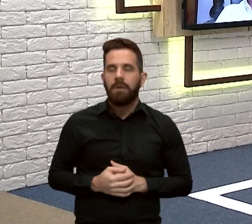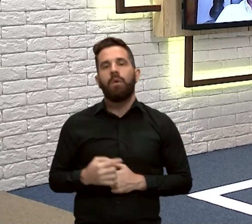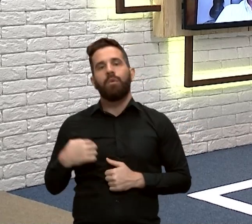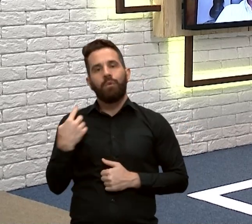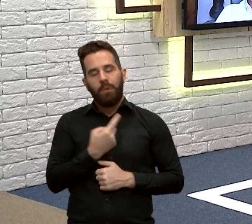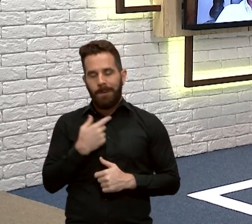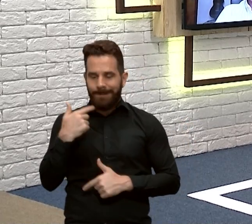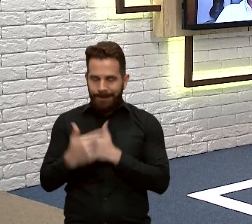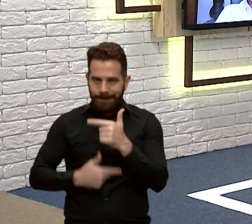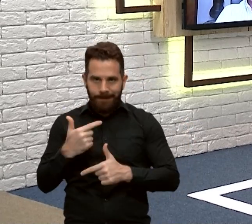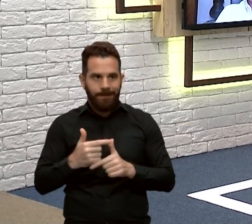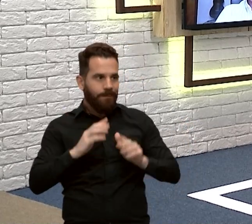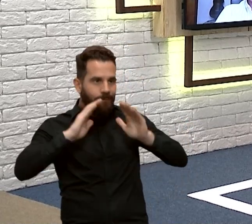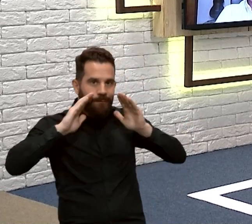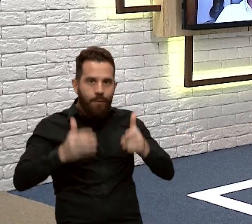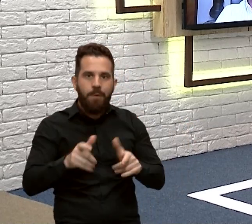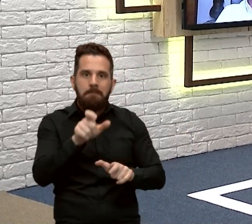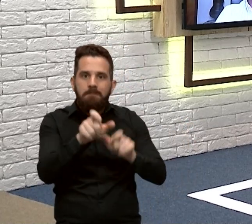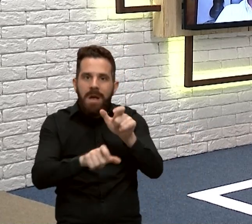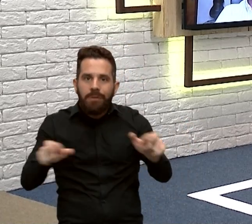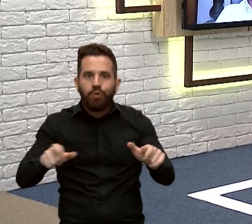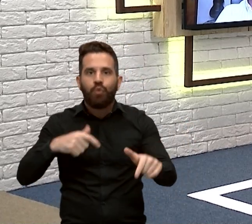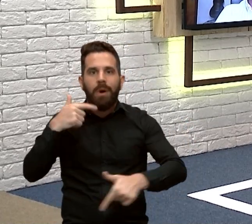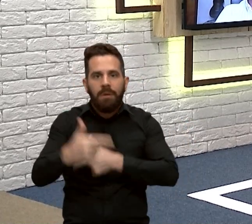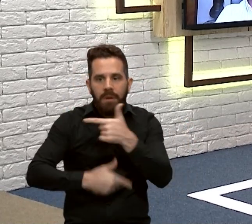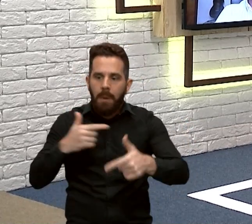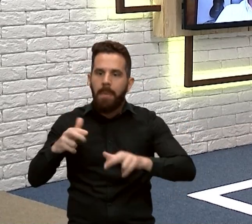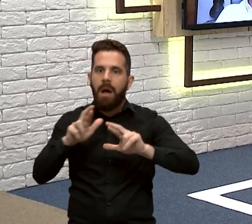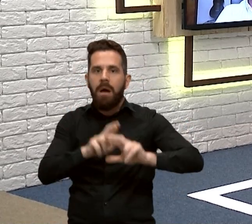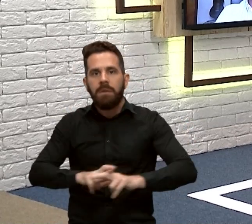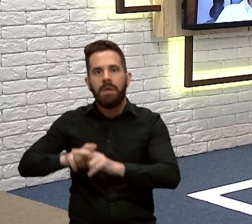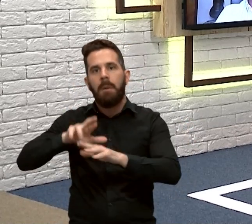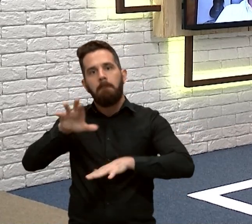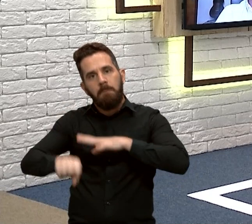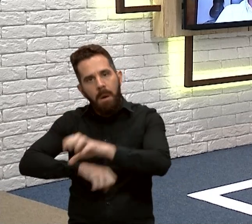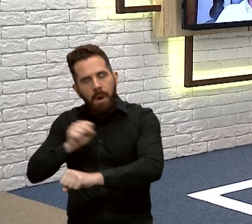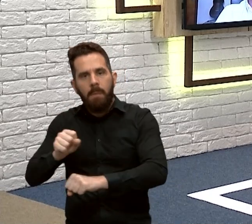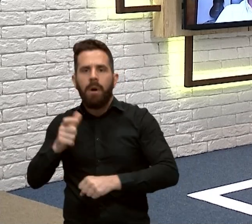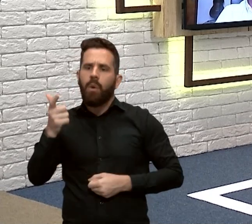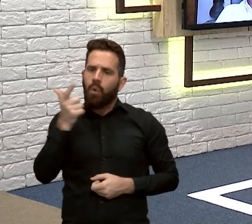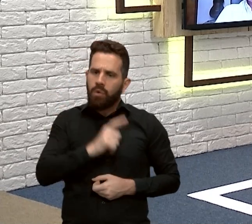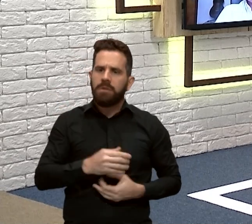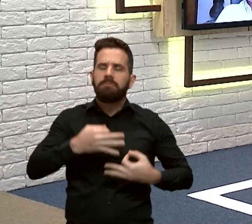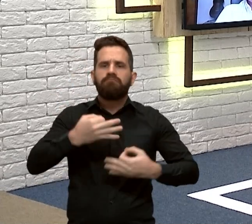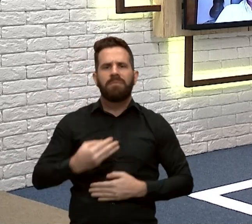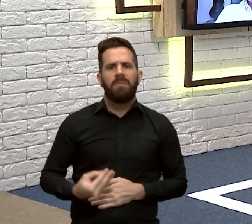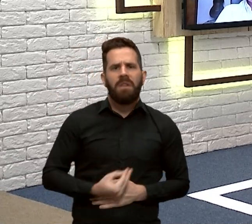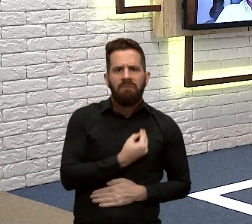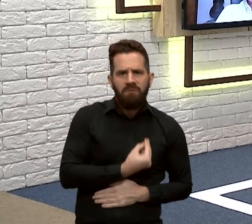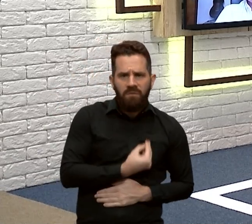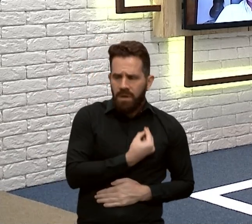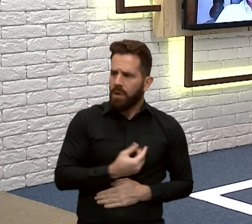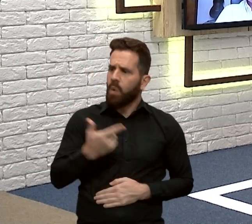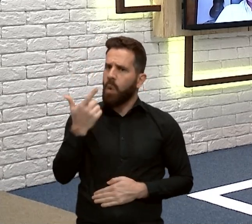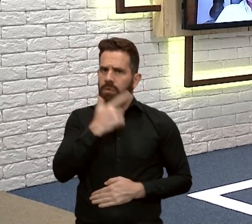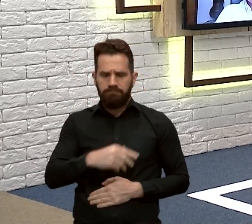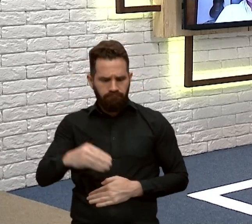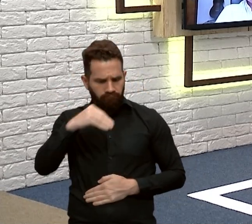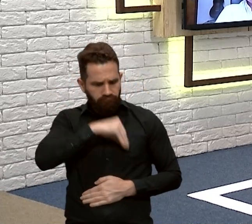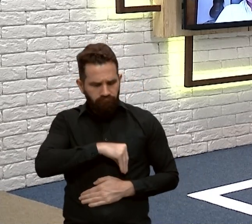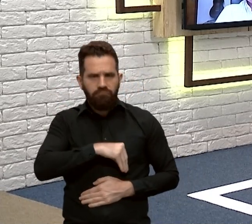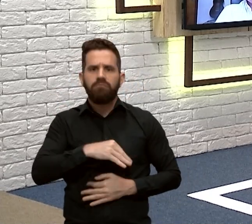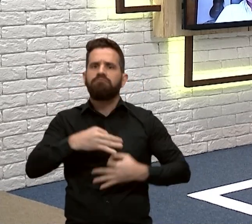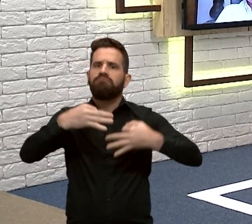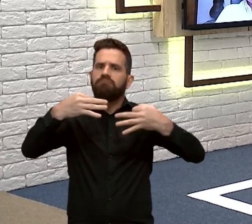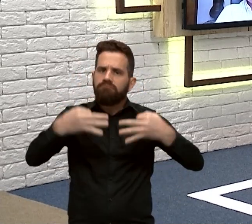possam ter ali, né, a condição de sobrevivência, de sustento da sua